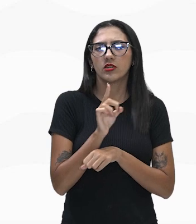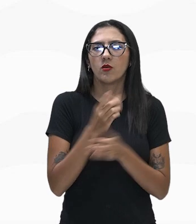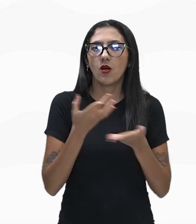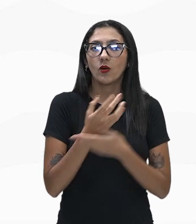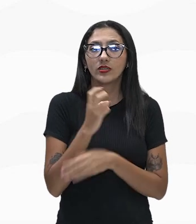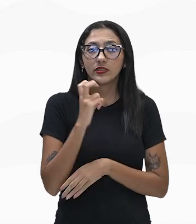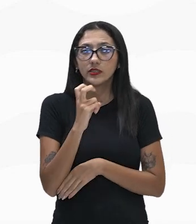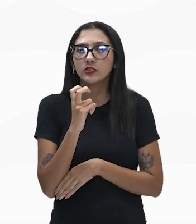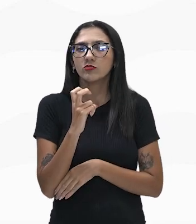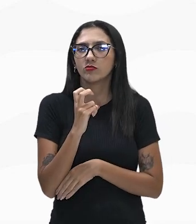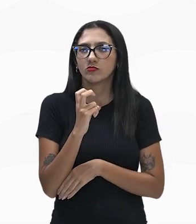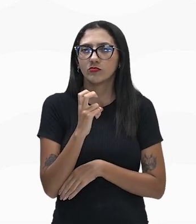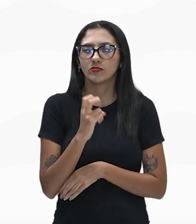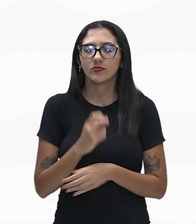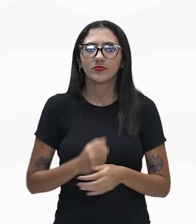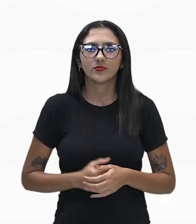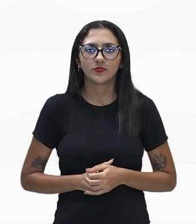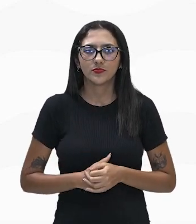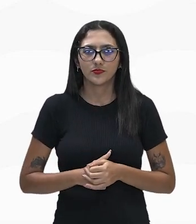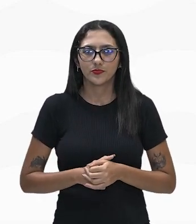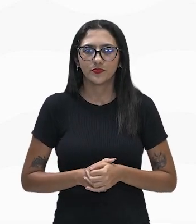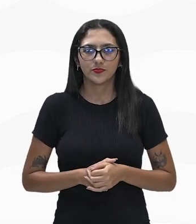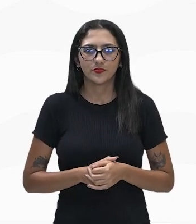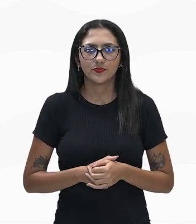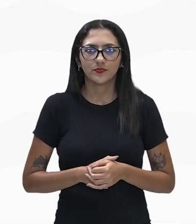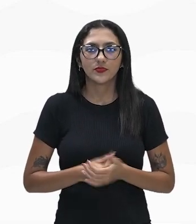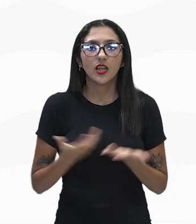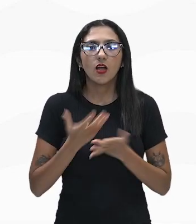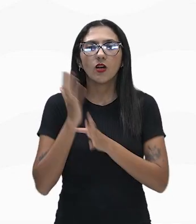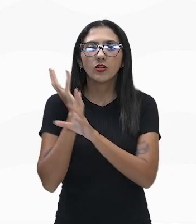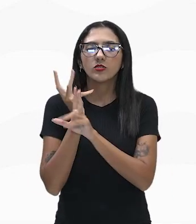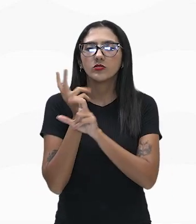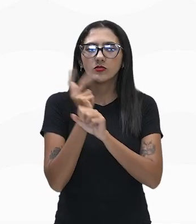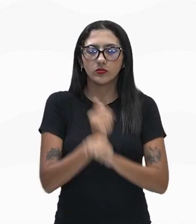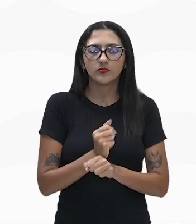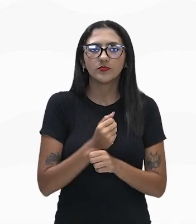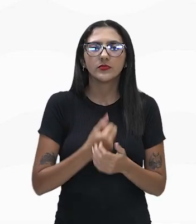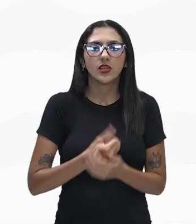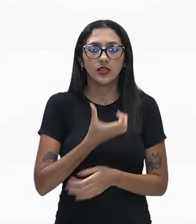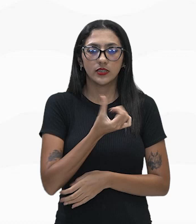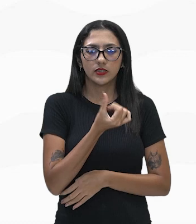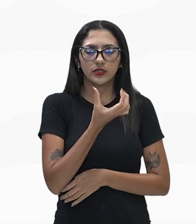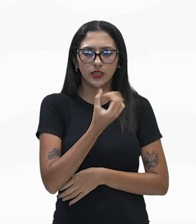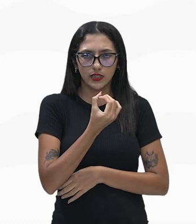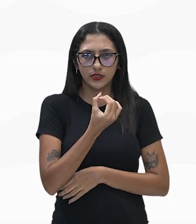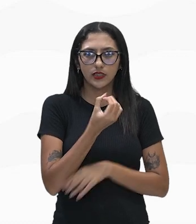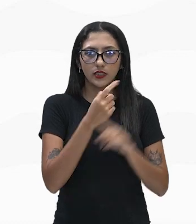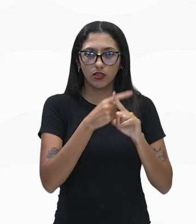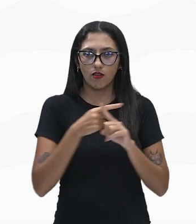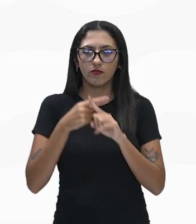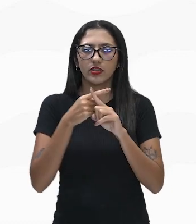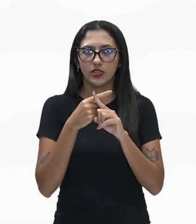5, ok? O total agora que será pago serão 60 vezes de R$